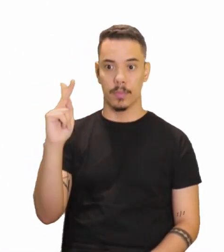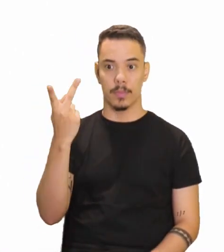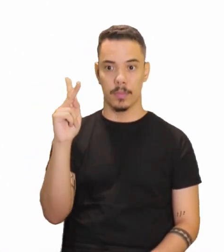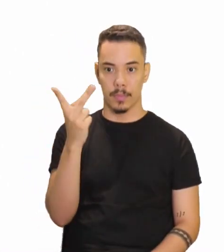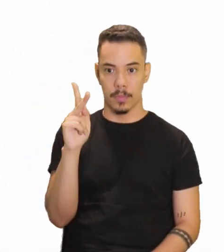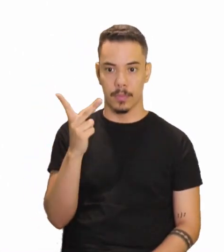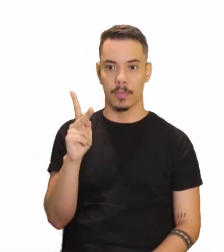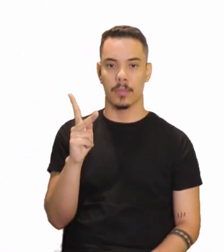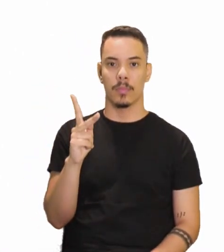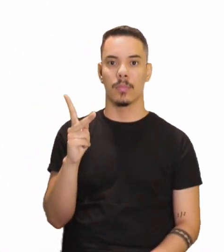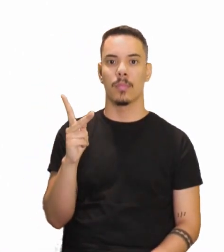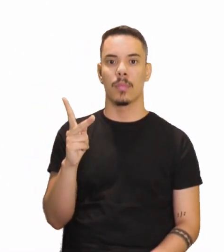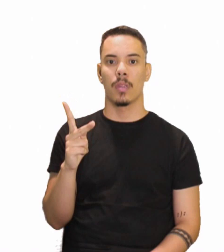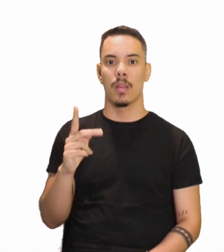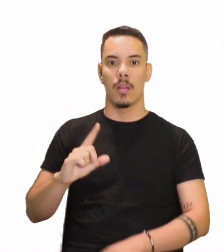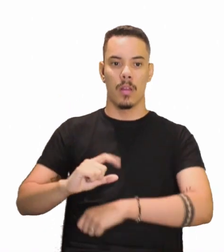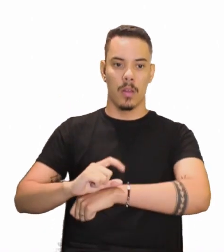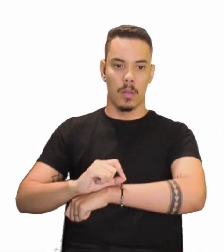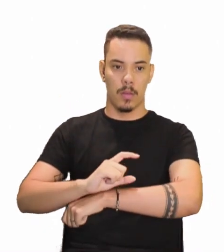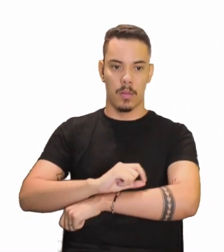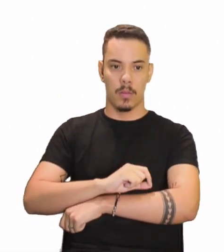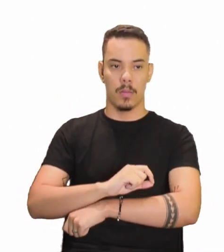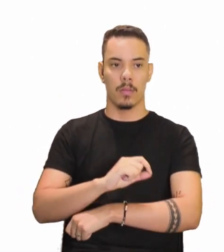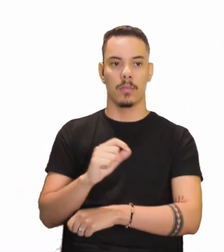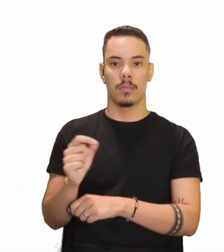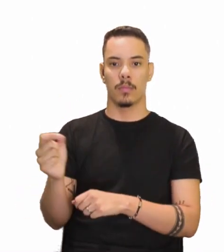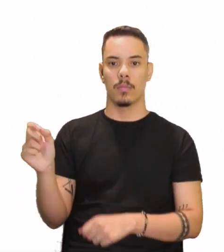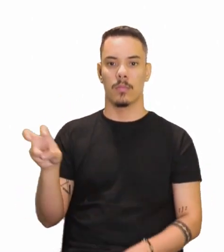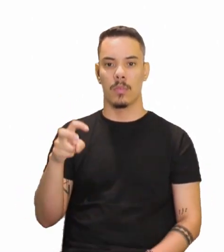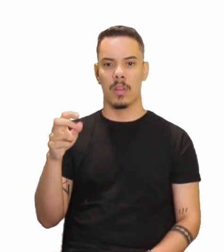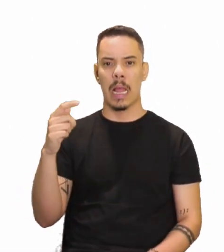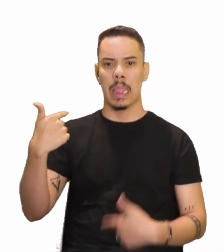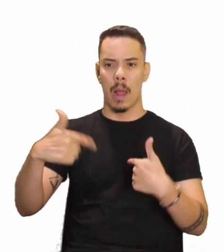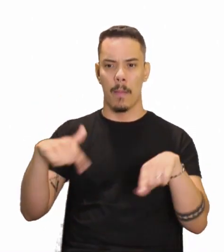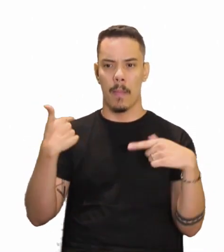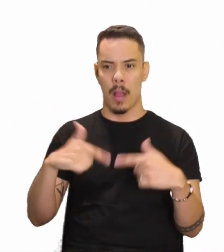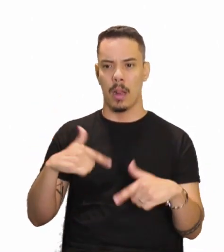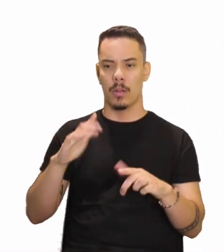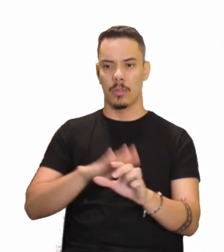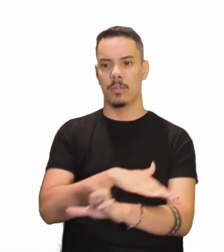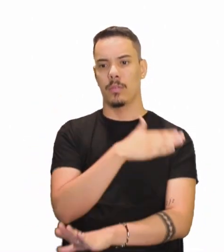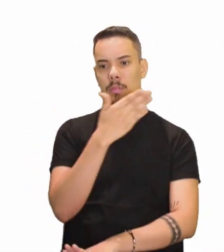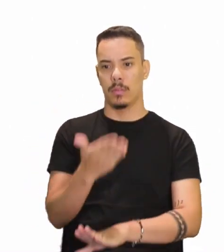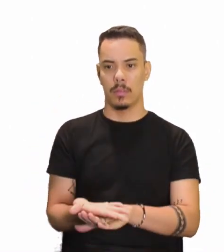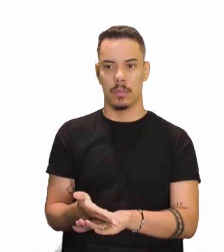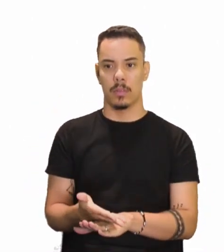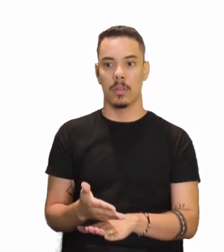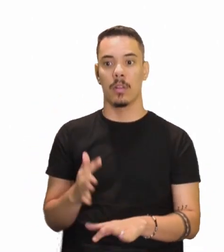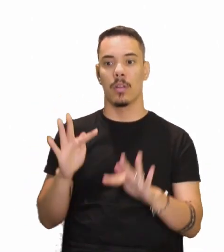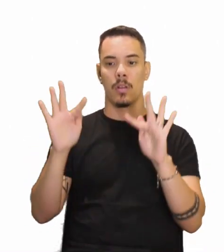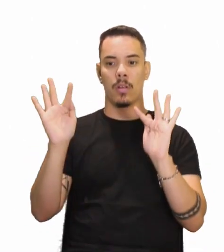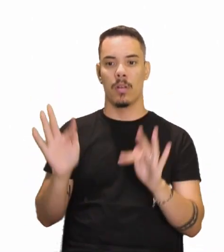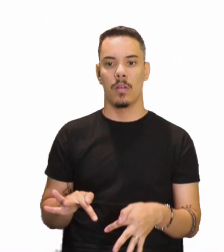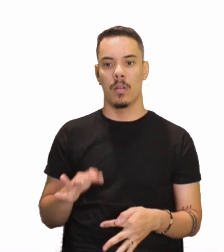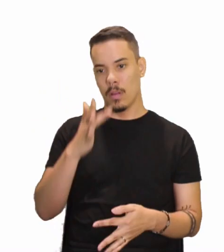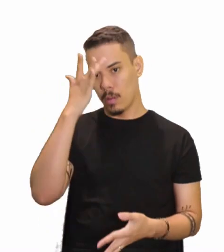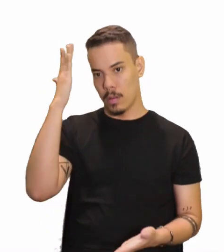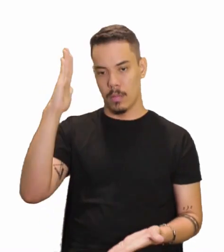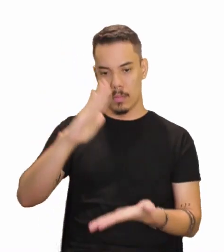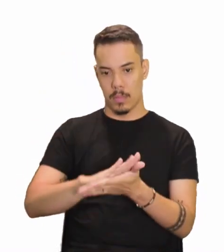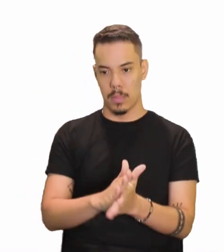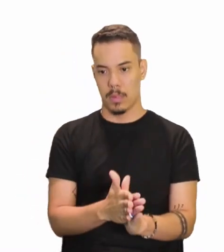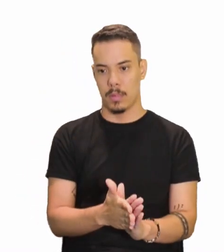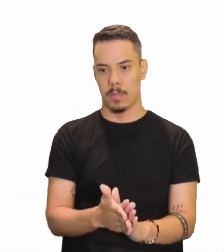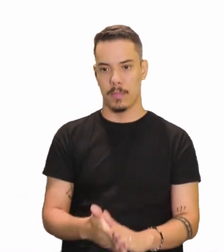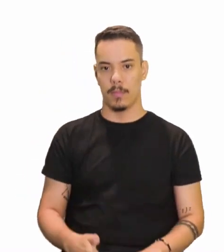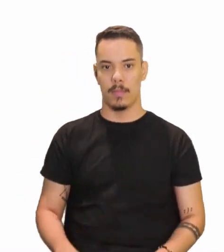e da formiga a formiga trabalha duro a vida inteira e no fim alguém pisa